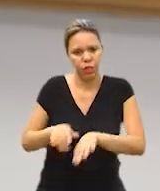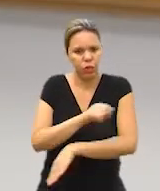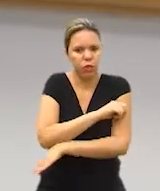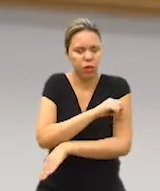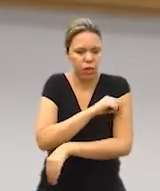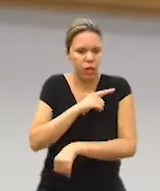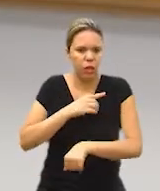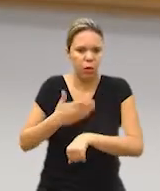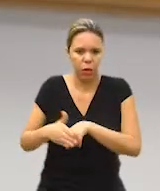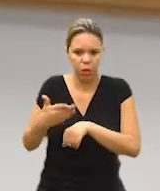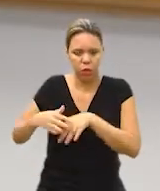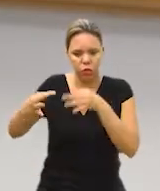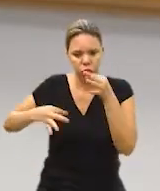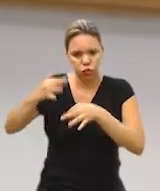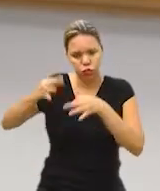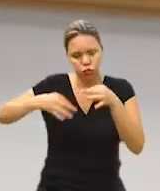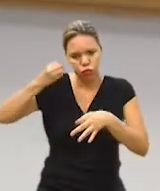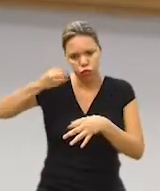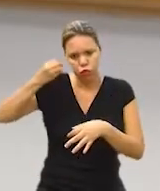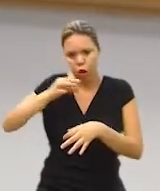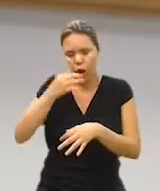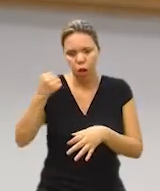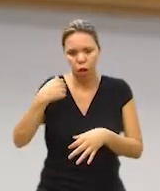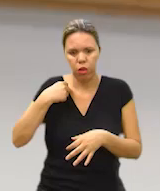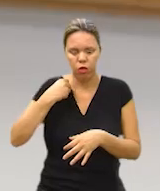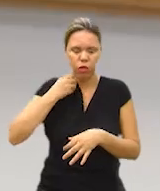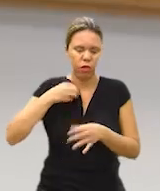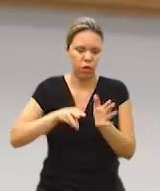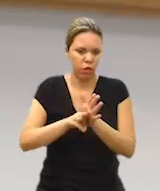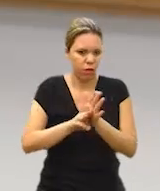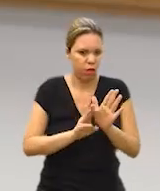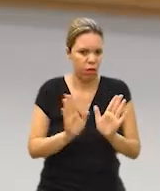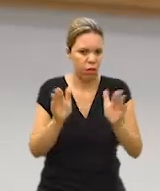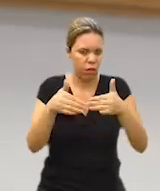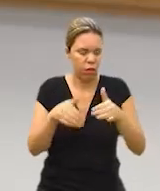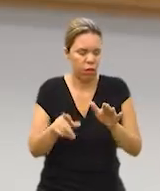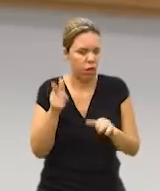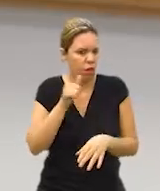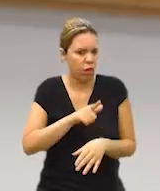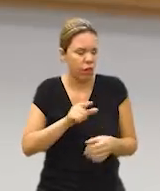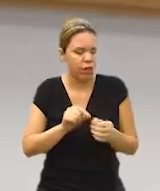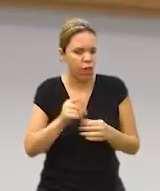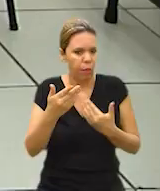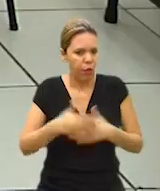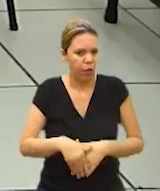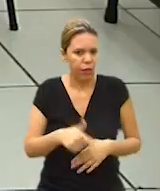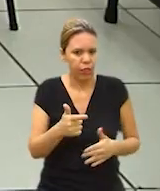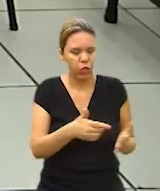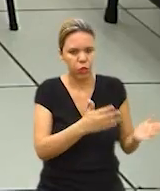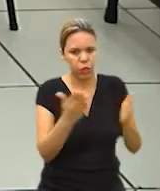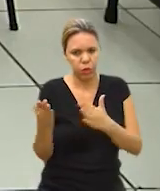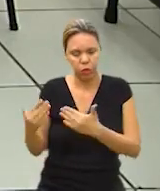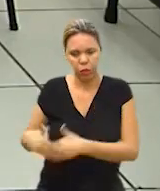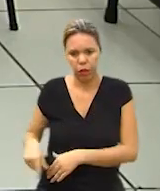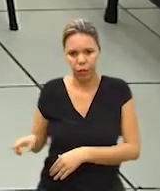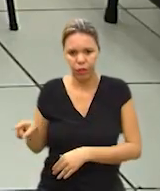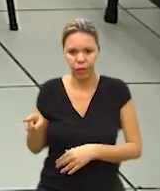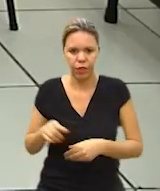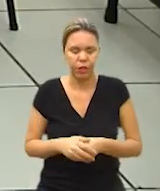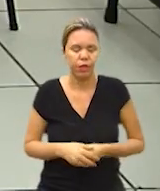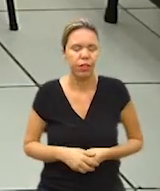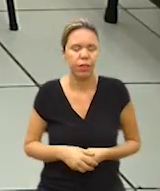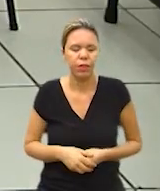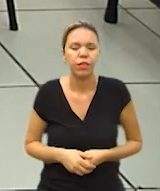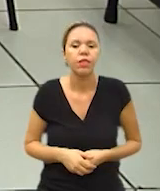uma prática jurídica muito boa, mas ele precisa ter uma metodologia específica para conseguir fazer a prova da segunda fase. Agora, você falou,